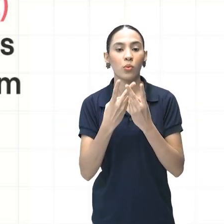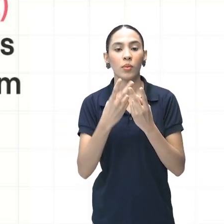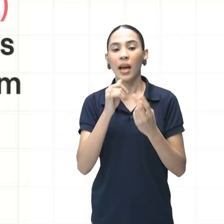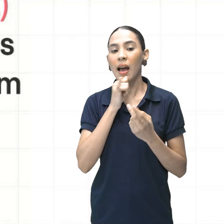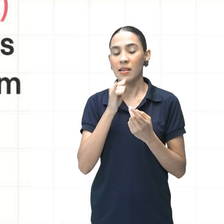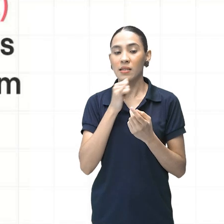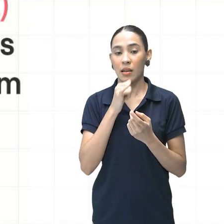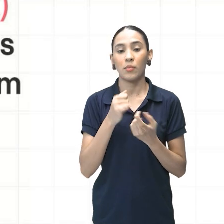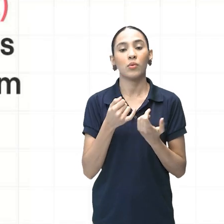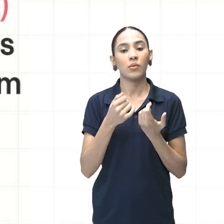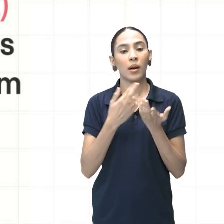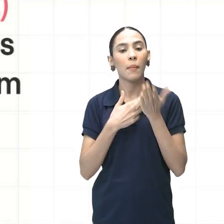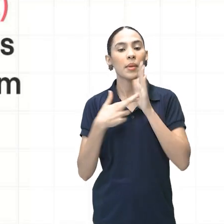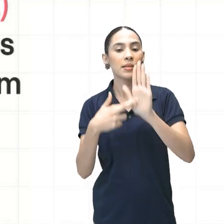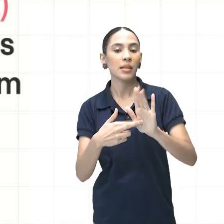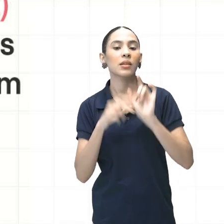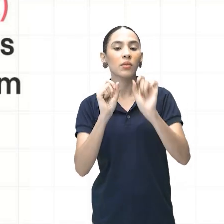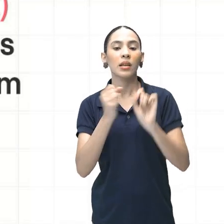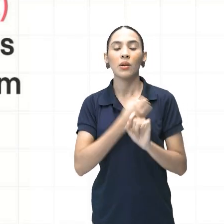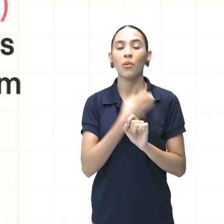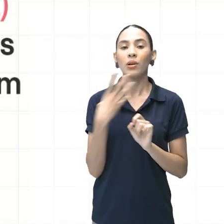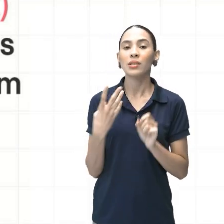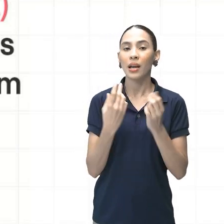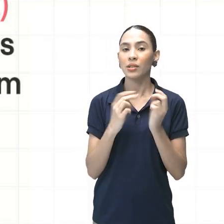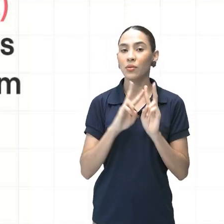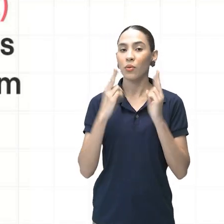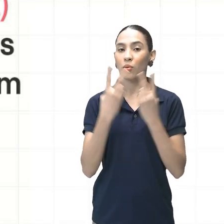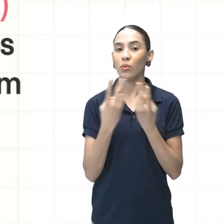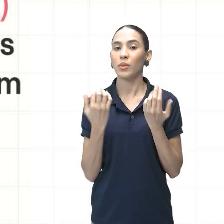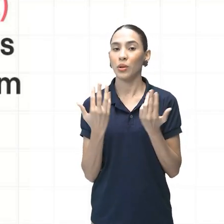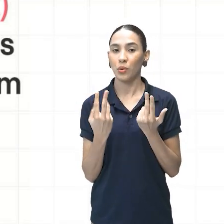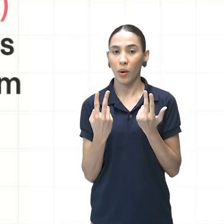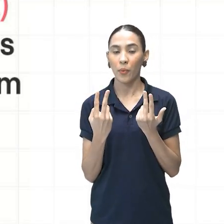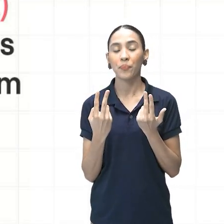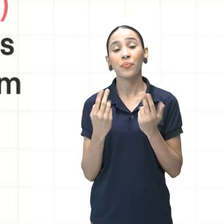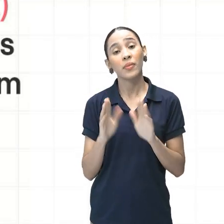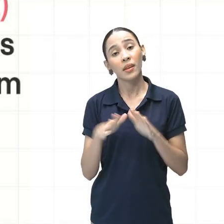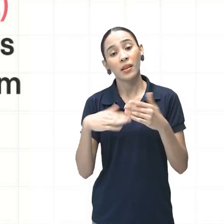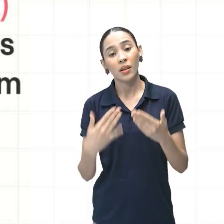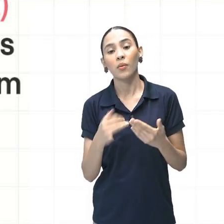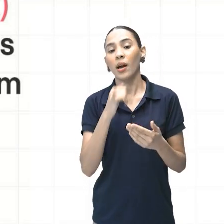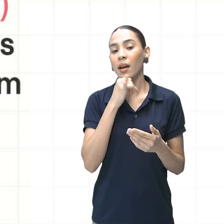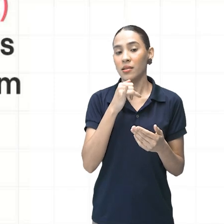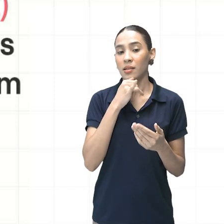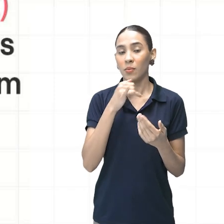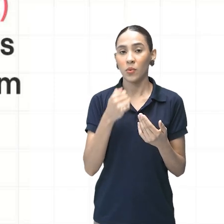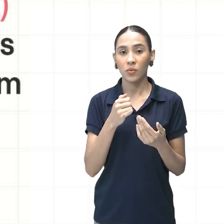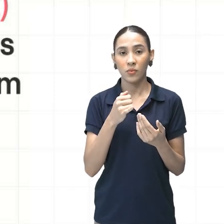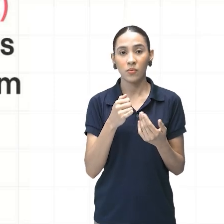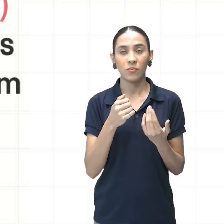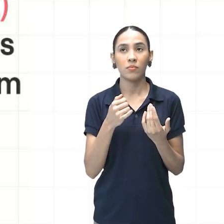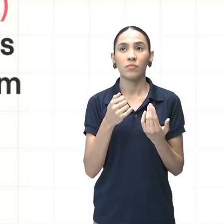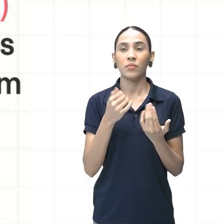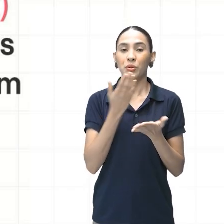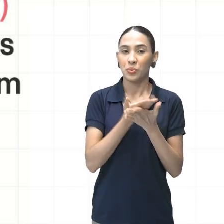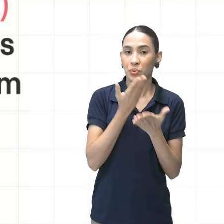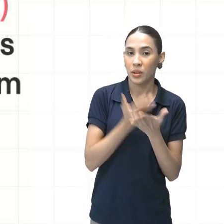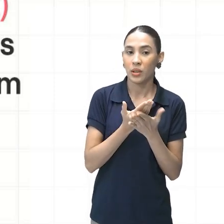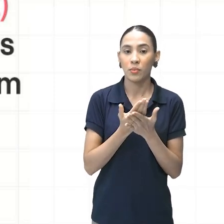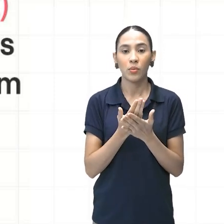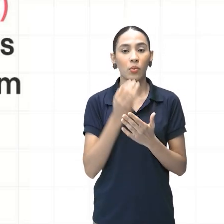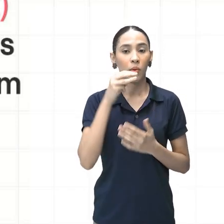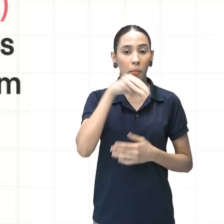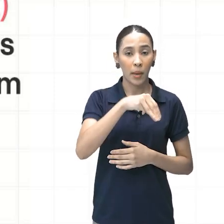intercambiáveis, pois representam a mesma quantidade. Então, da mesma forma, né, quando eu estiver trabalhando com